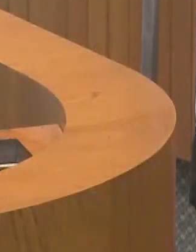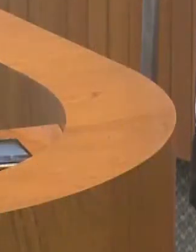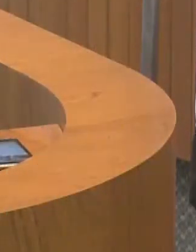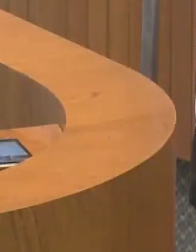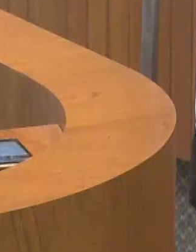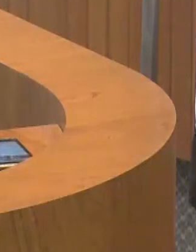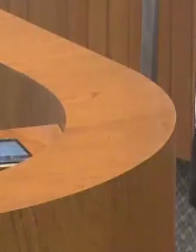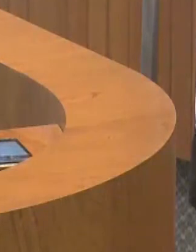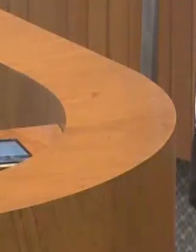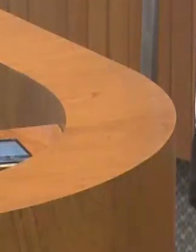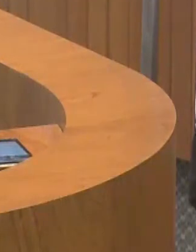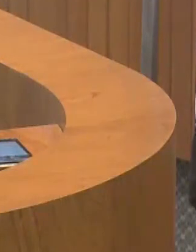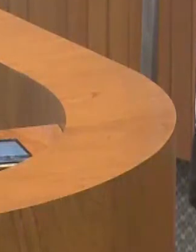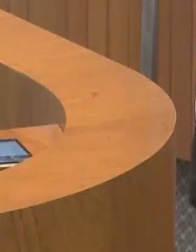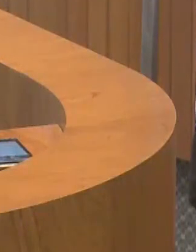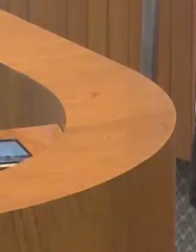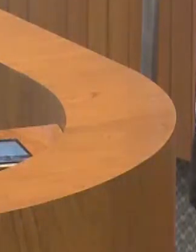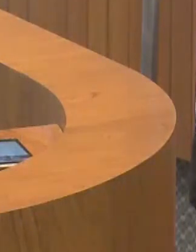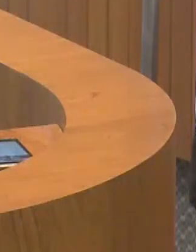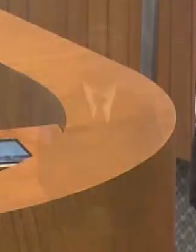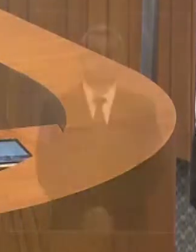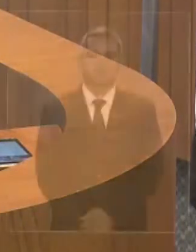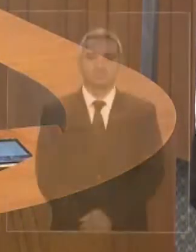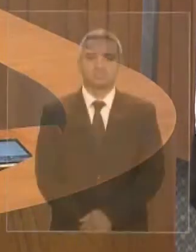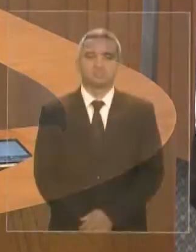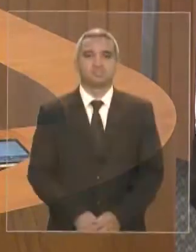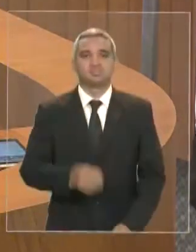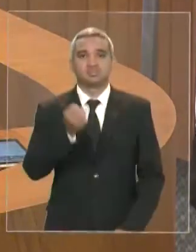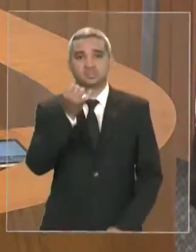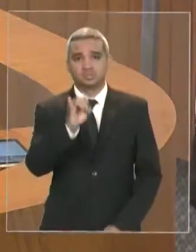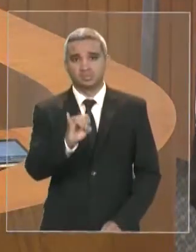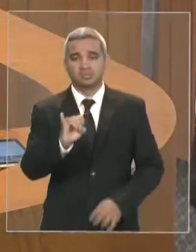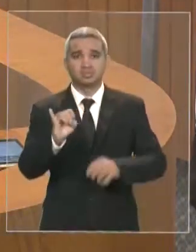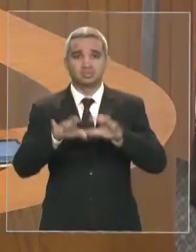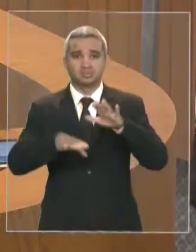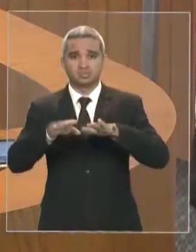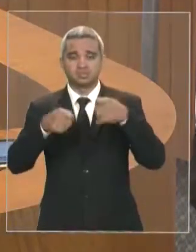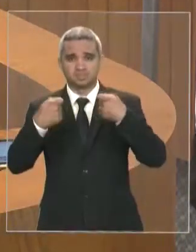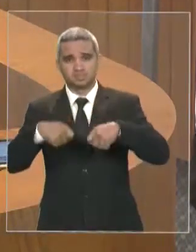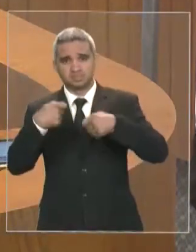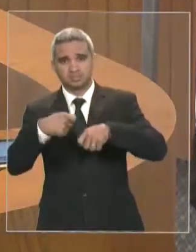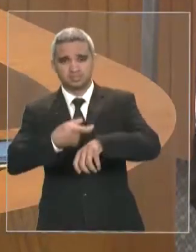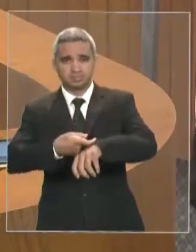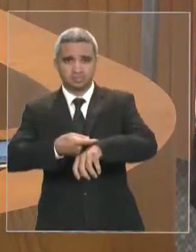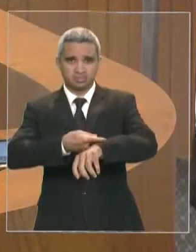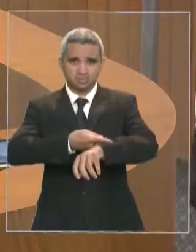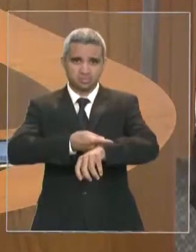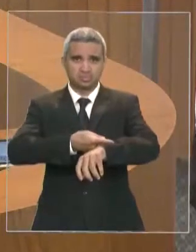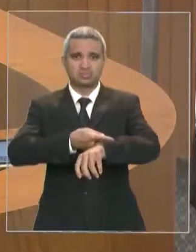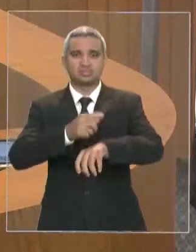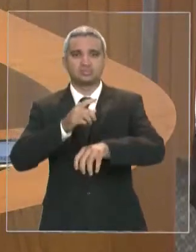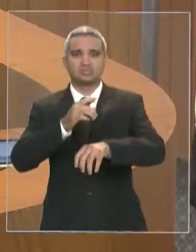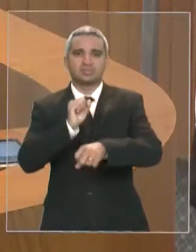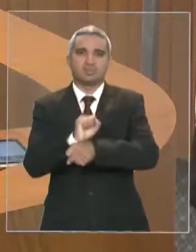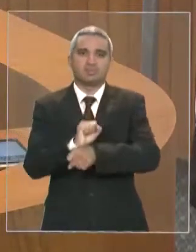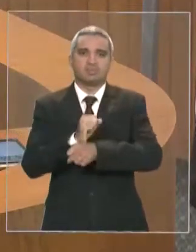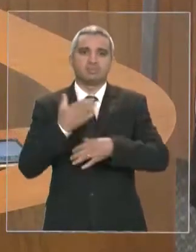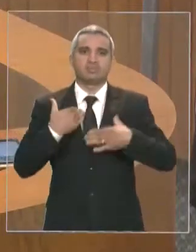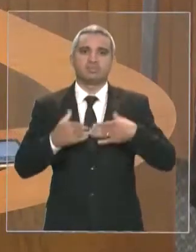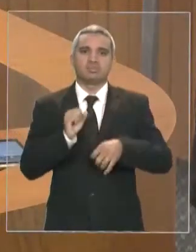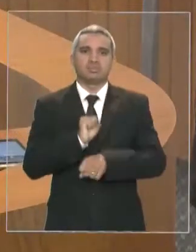ou não de anestesia, assim como o instrumental a ser utilizado e os efeitos